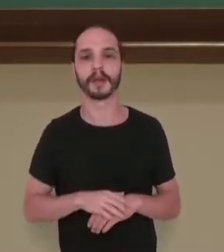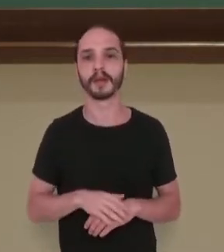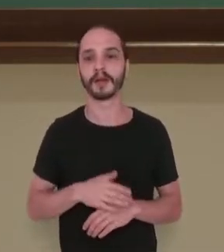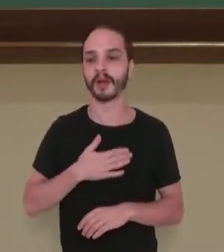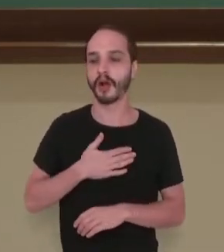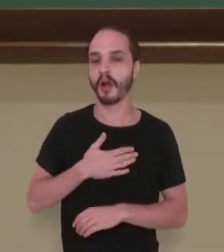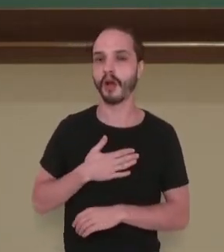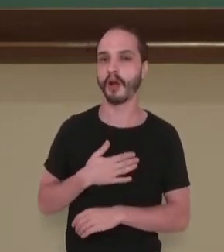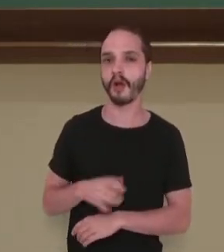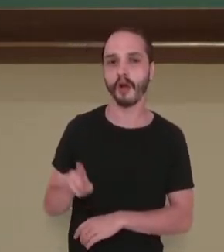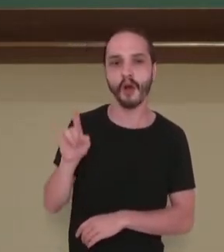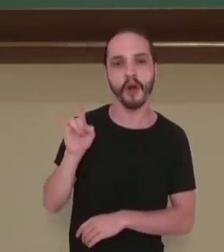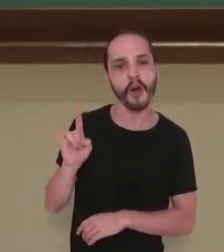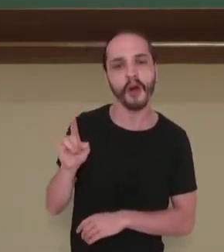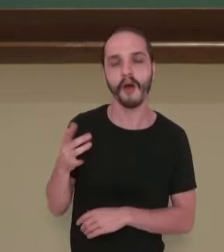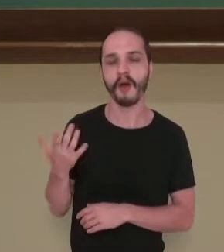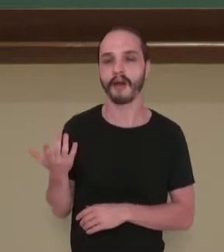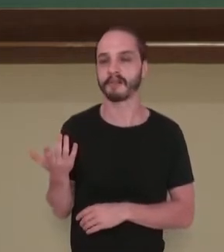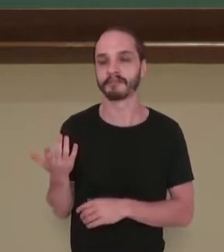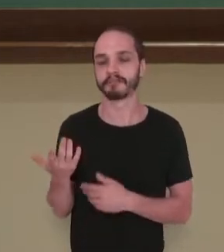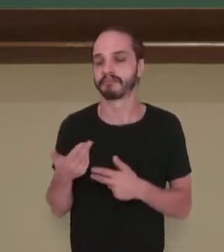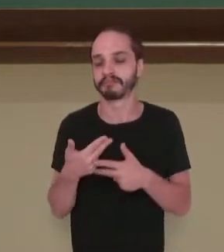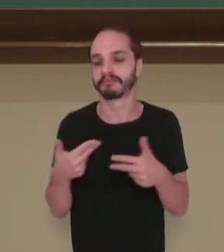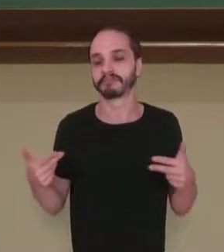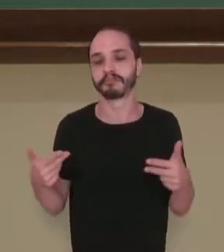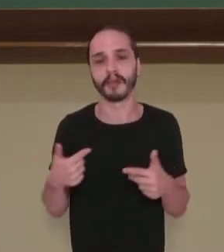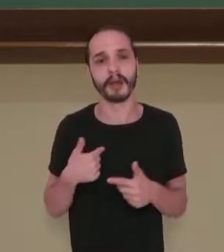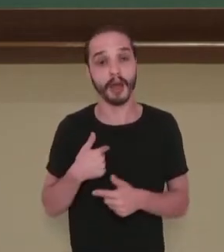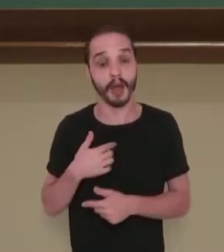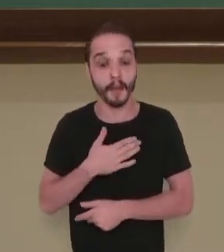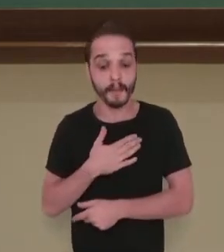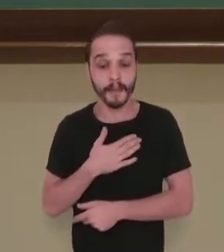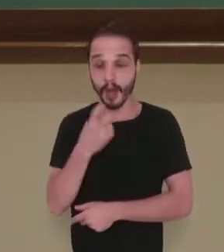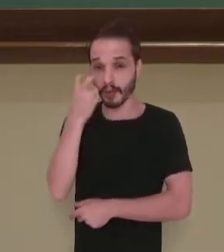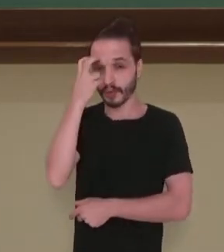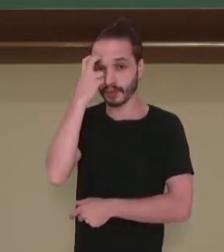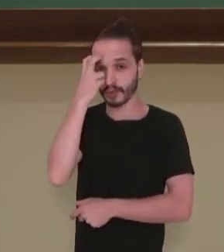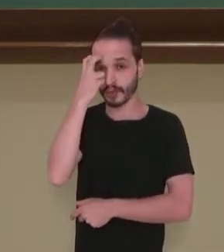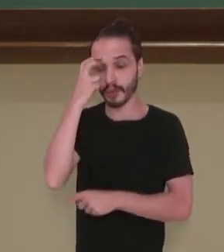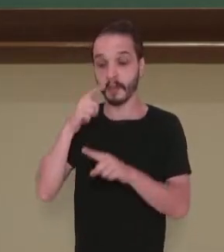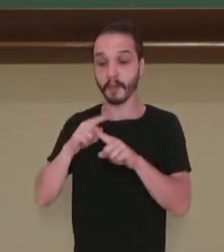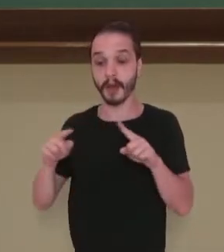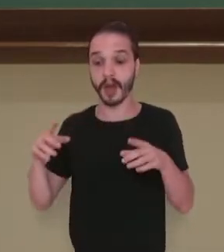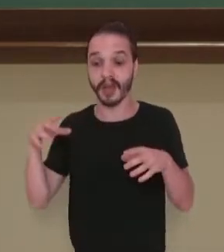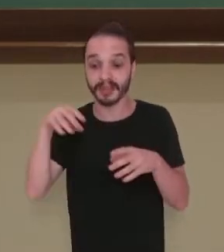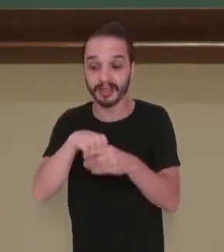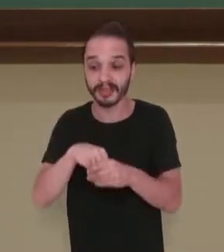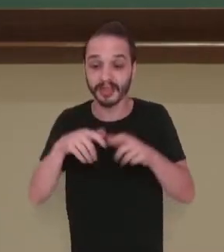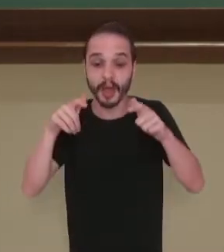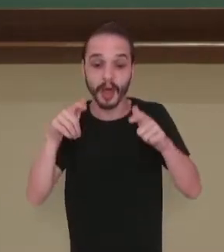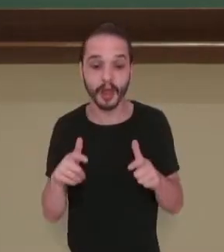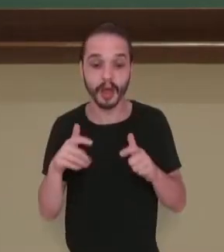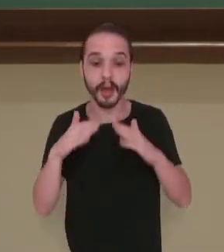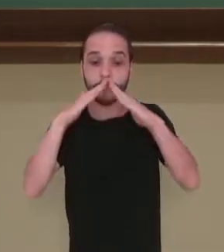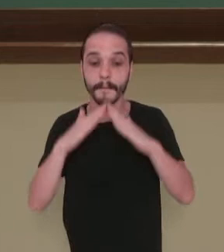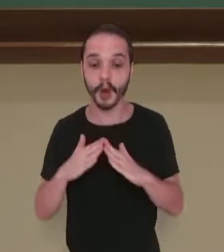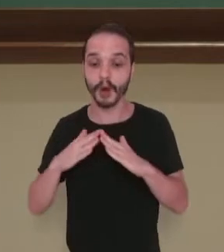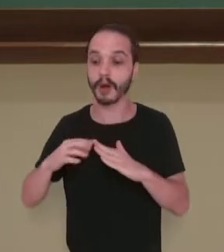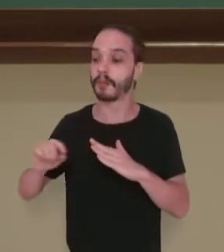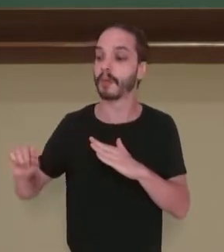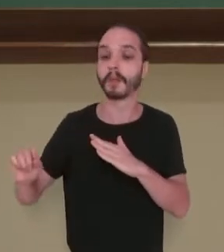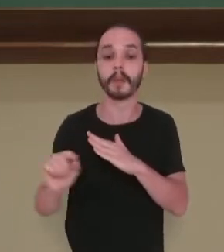um rock, né? Então essa é a minha cultura, apesar que eu estou rodeado,